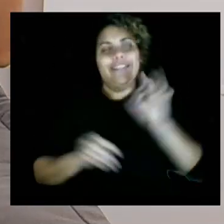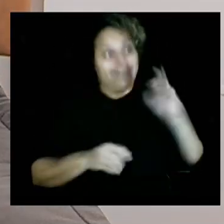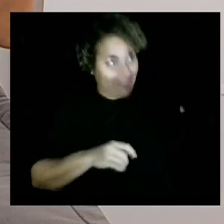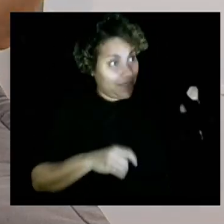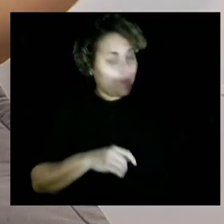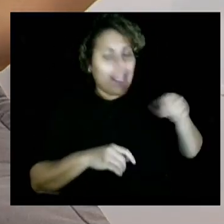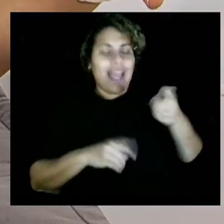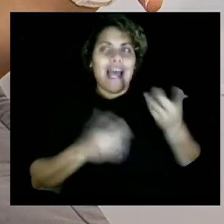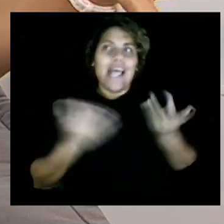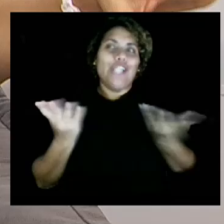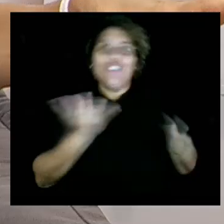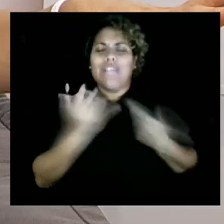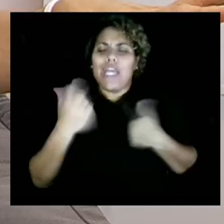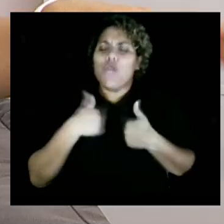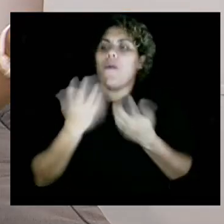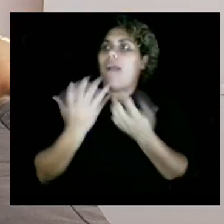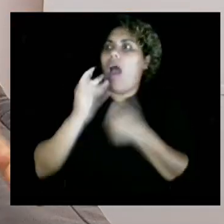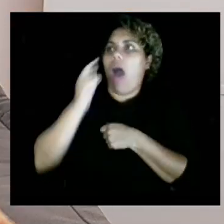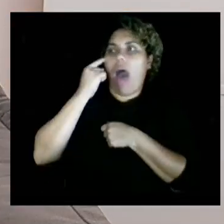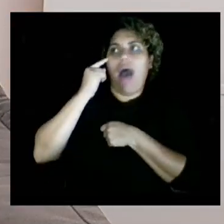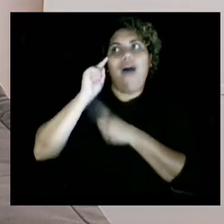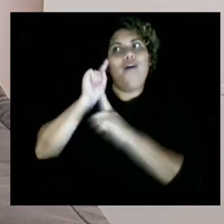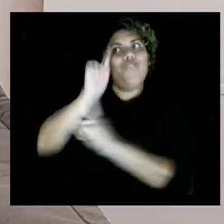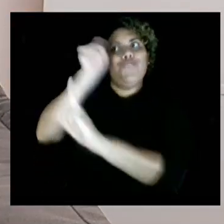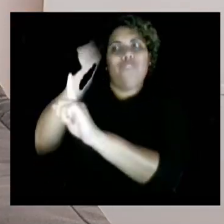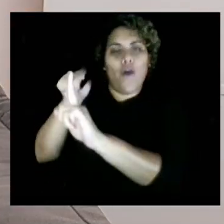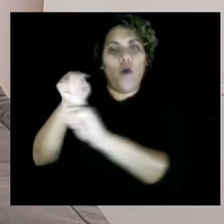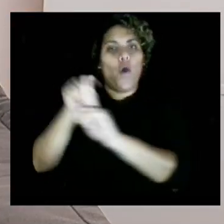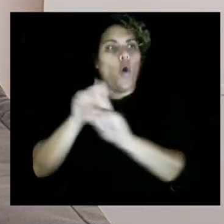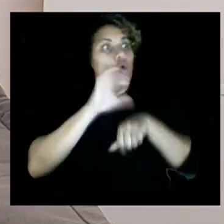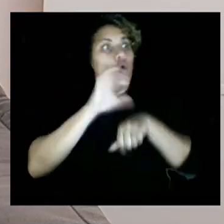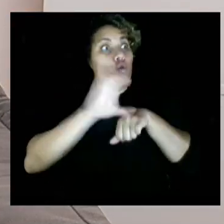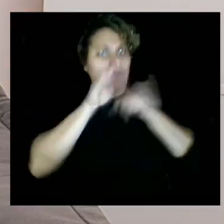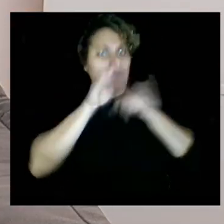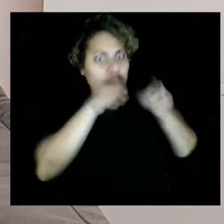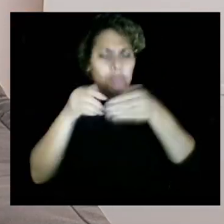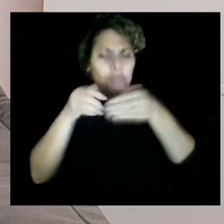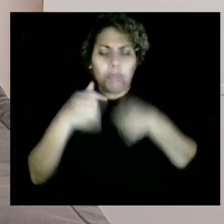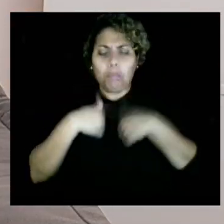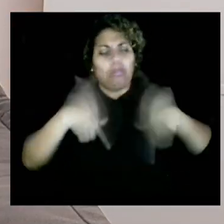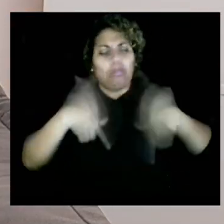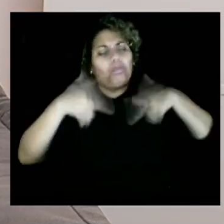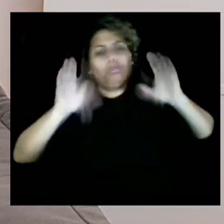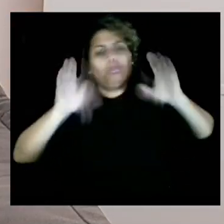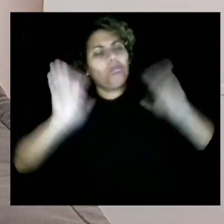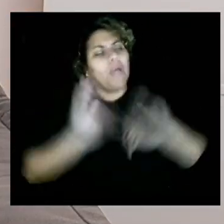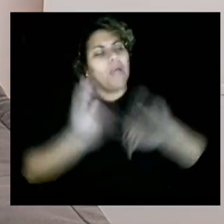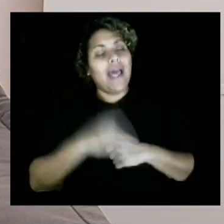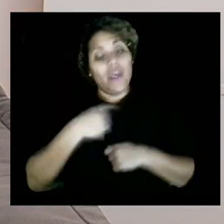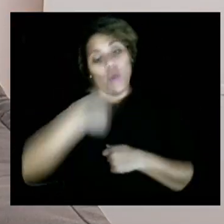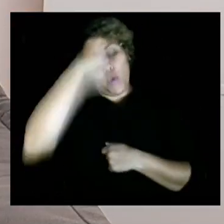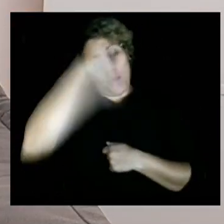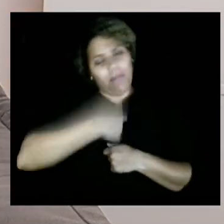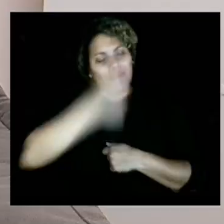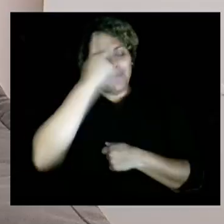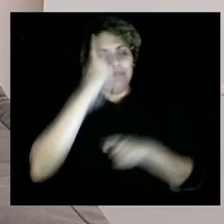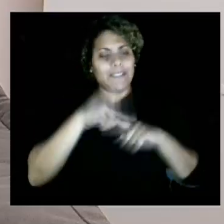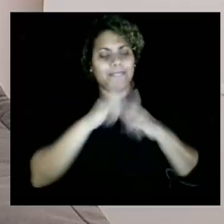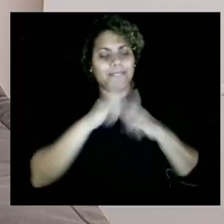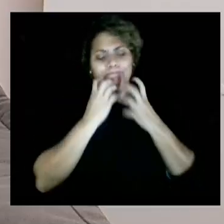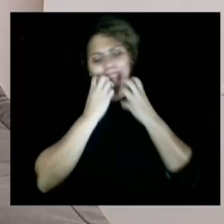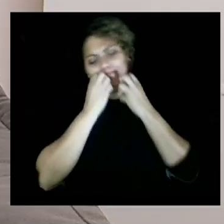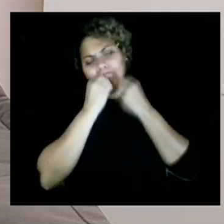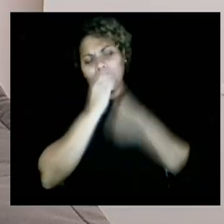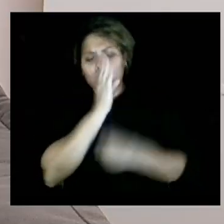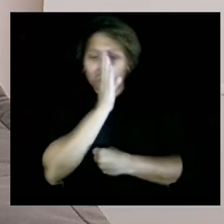isso, fazer um curso específico, eu não tinha. E aí, eu era uma pessoa muito mais fechada, calada, sabe? Com o